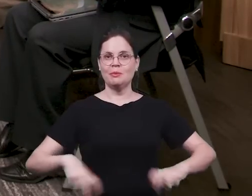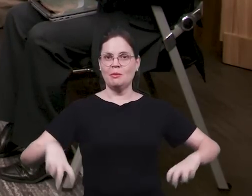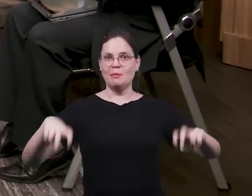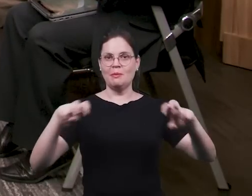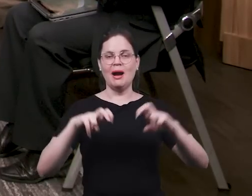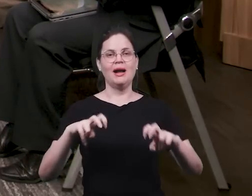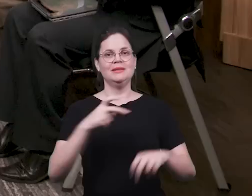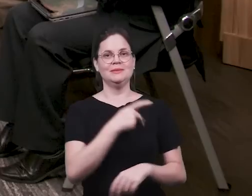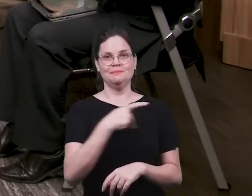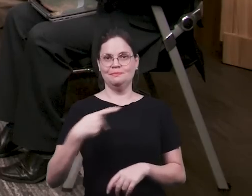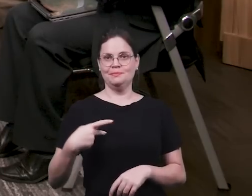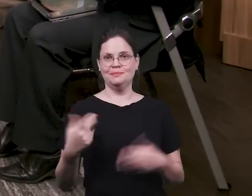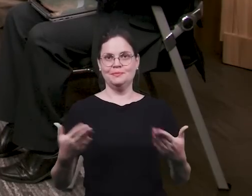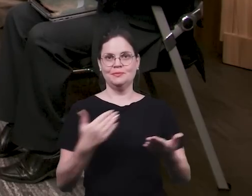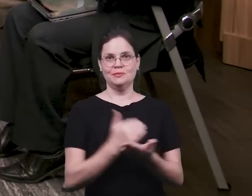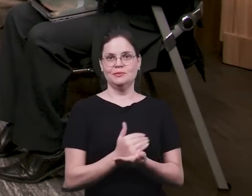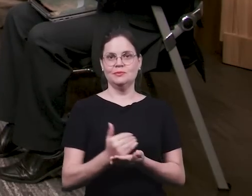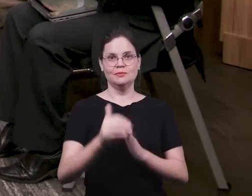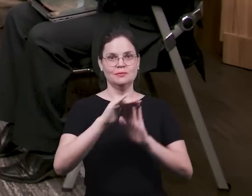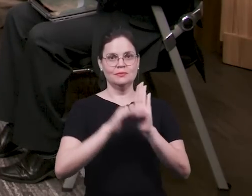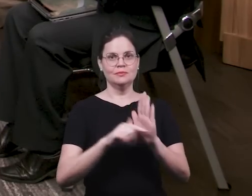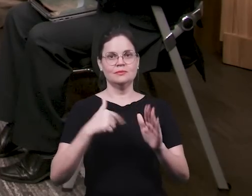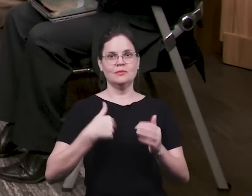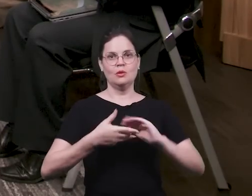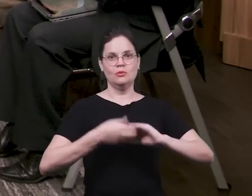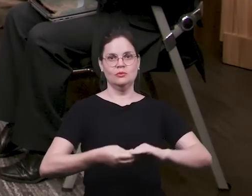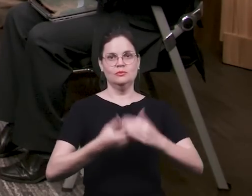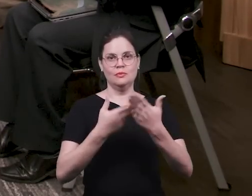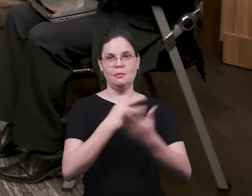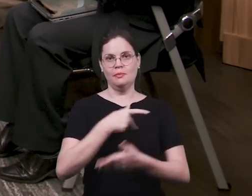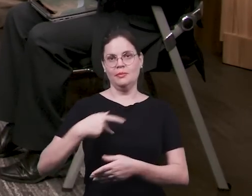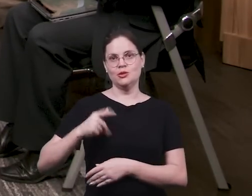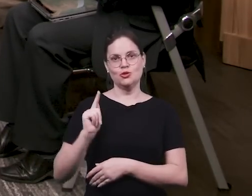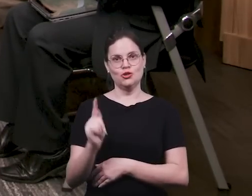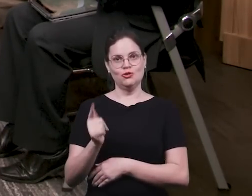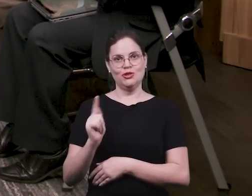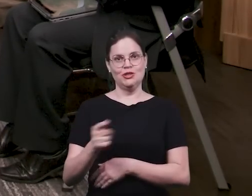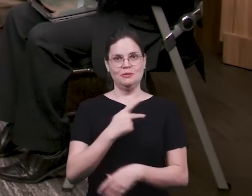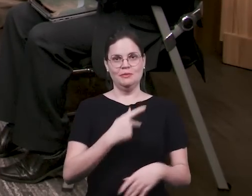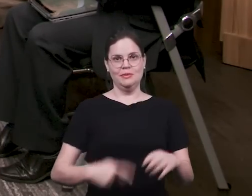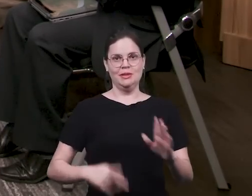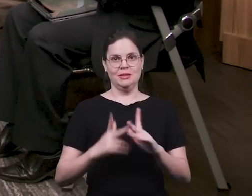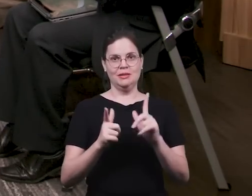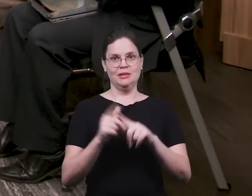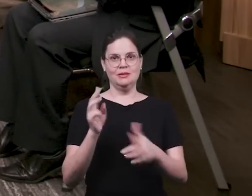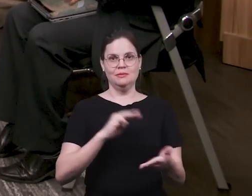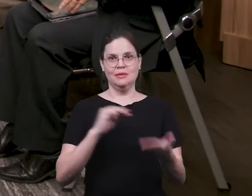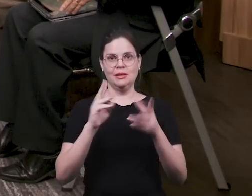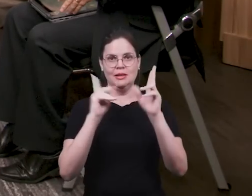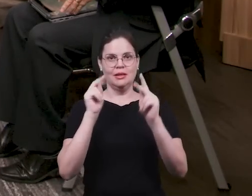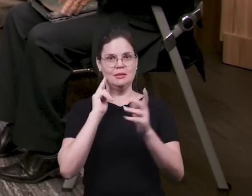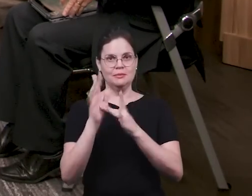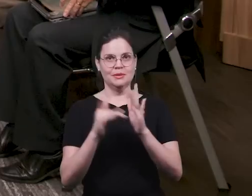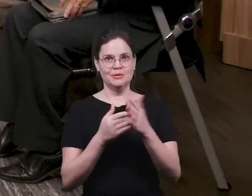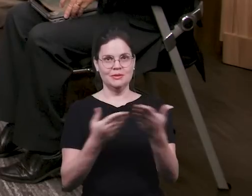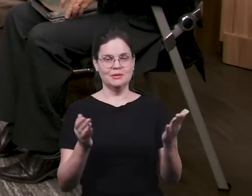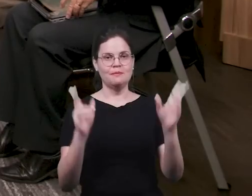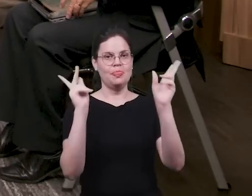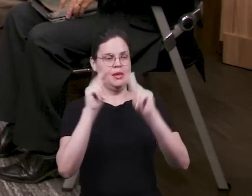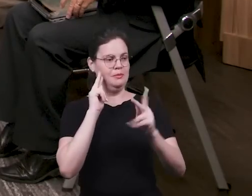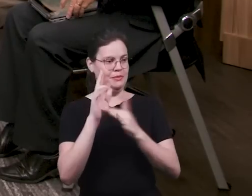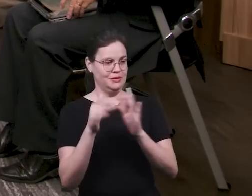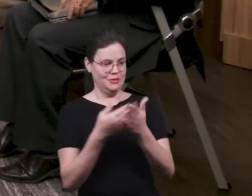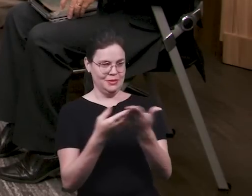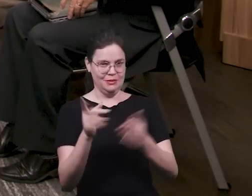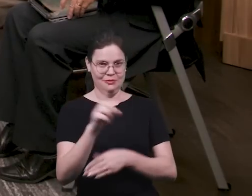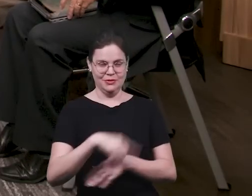aqui para este programa de hoje. Eu começo cumprimentando o pastor Gedeu Tigueiros, que é o presidente da Igreja Cristã Maranata. Paz do Senhor, pastor Gedeu Tigueiros. Paz do Senhor, Josias,